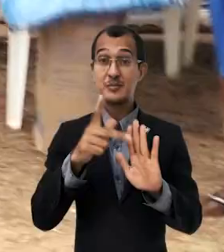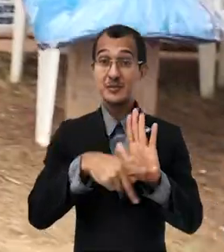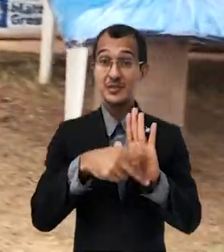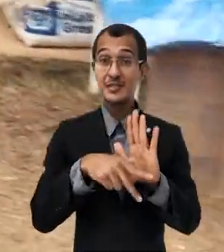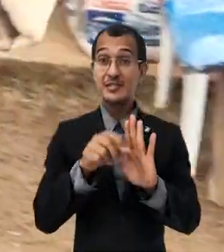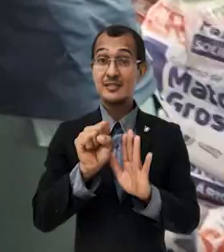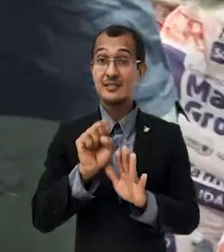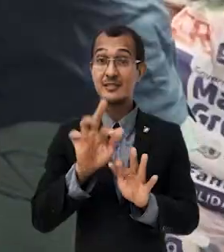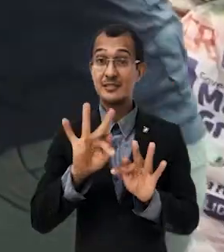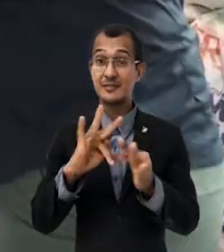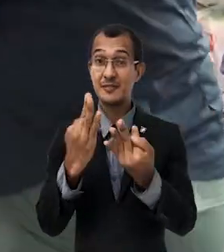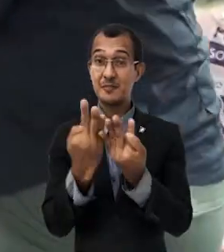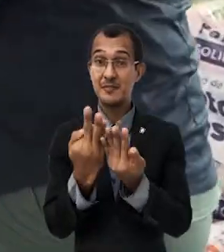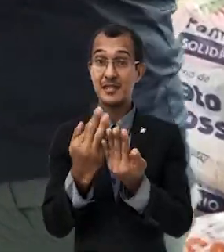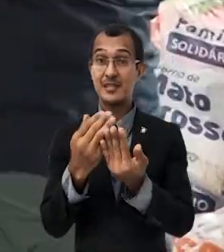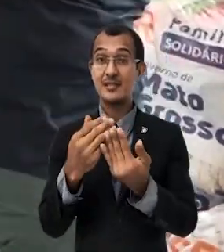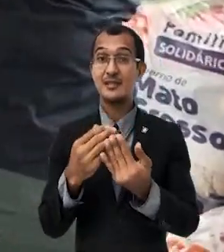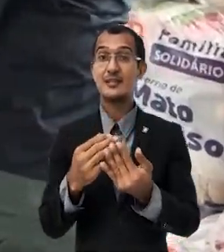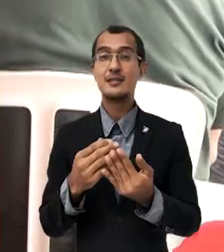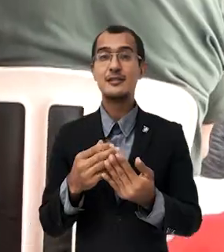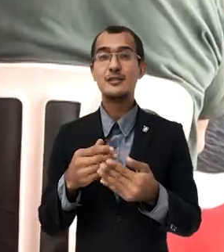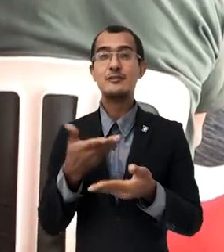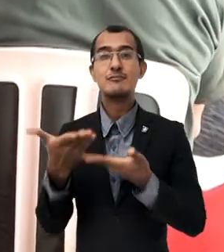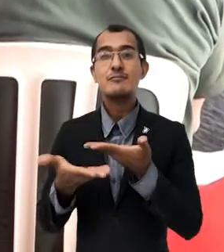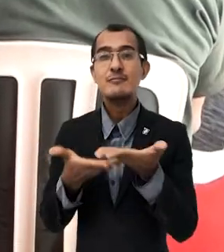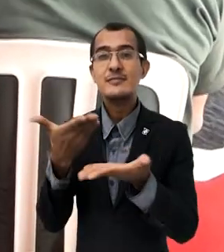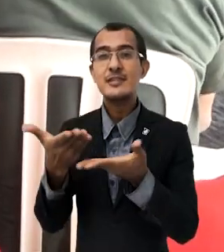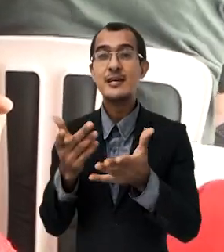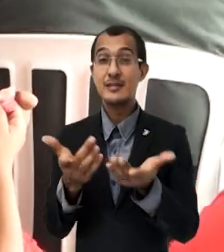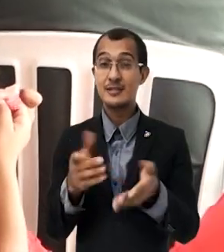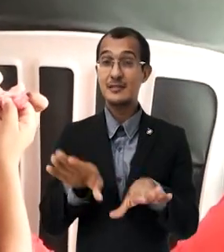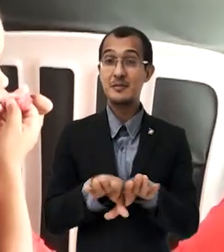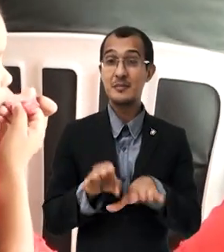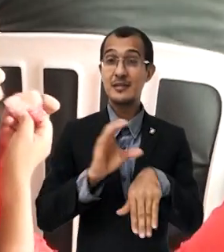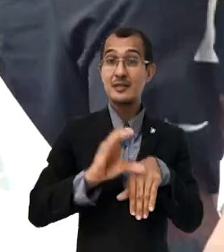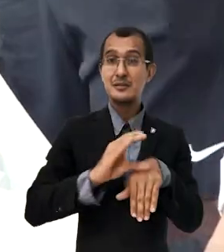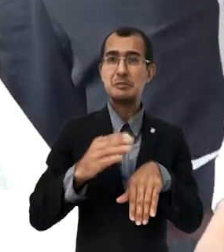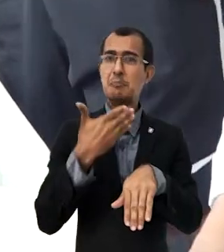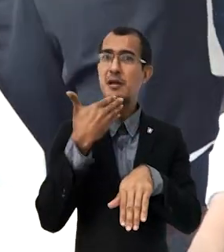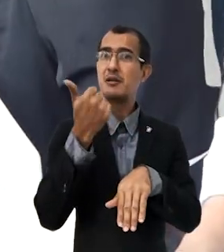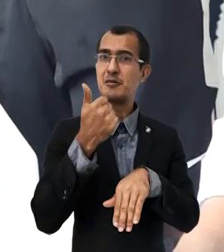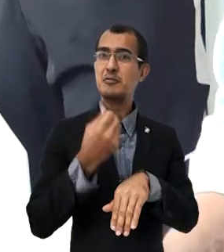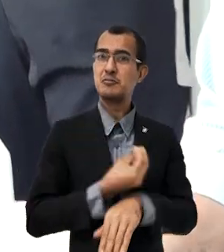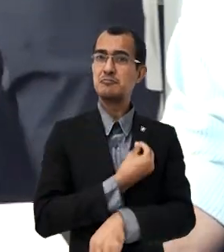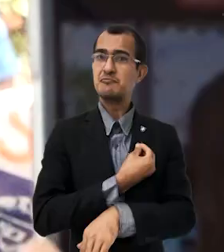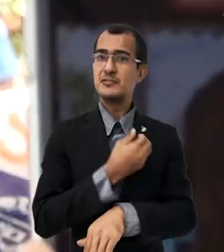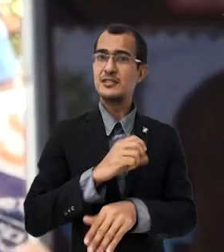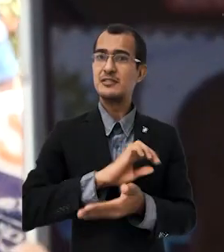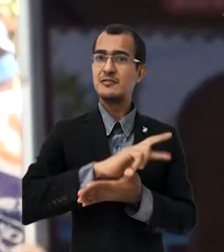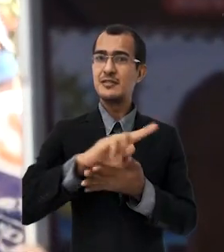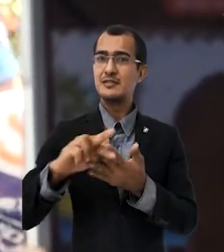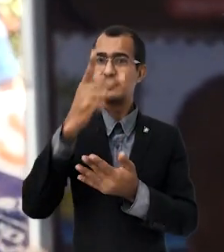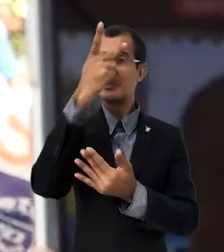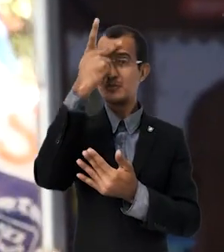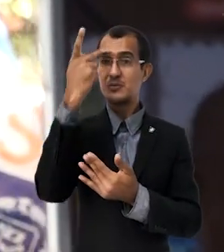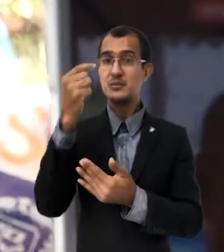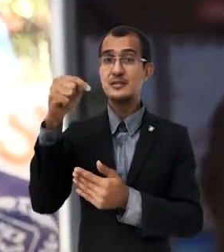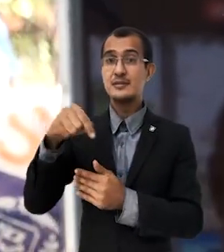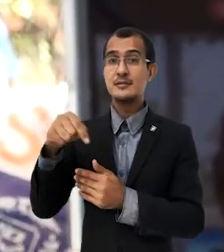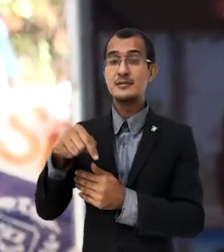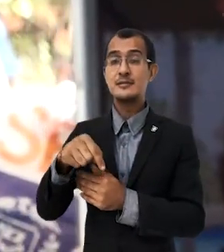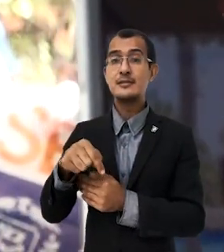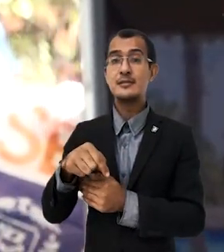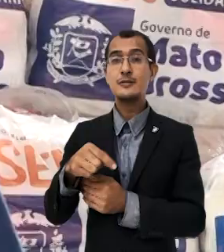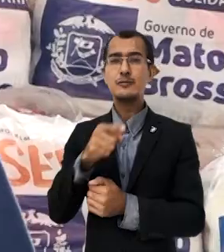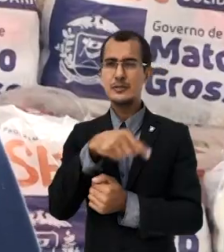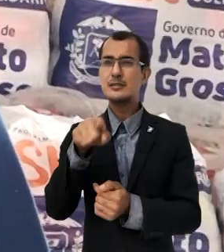através de programas como Ser Família Solidário e Ser Família Capacita, tem melhorado muito a qualidade de vida de